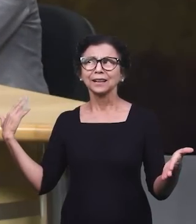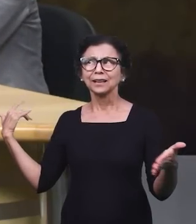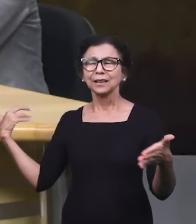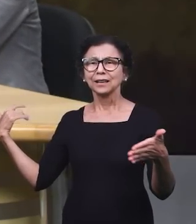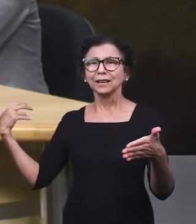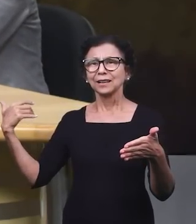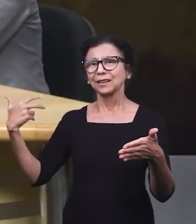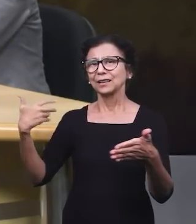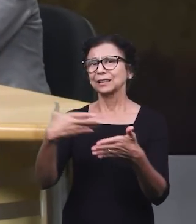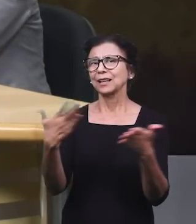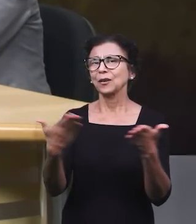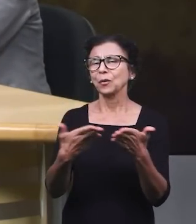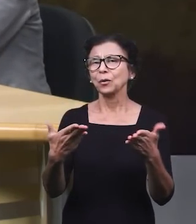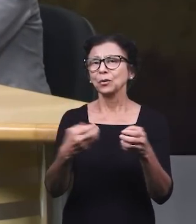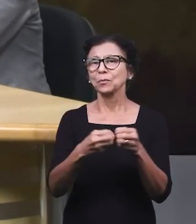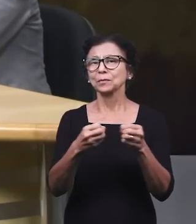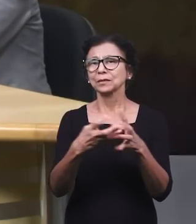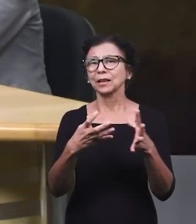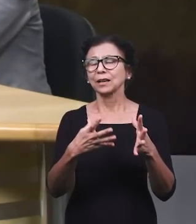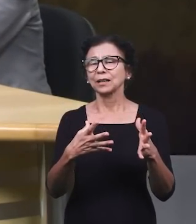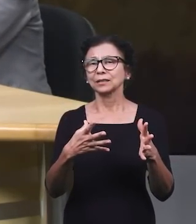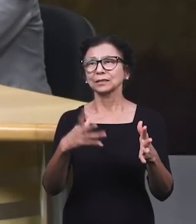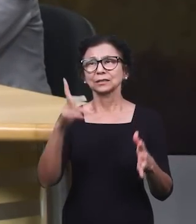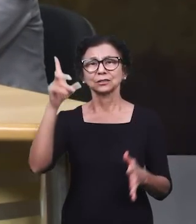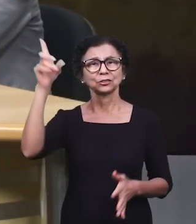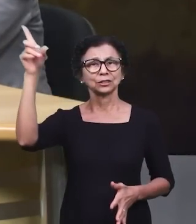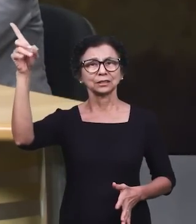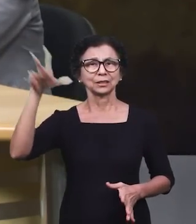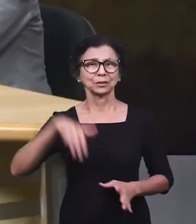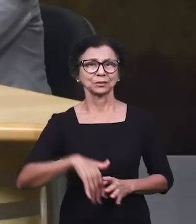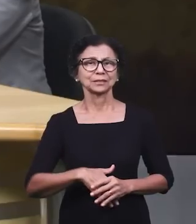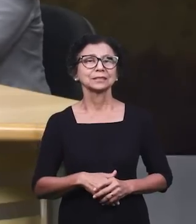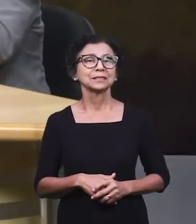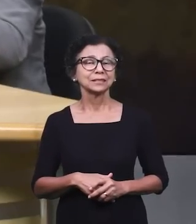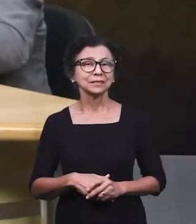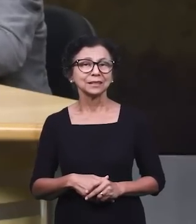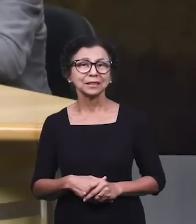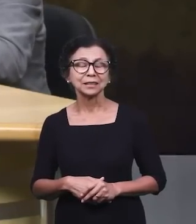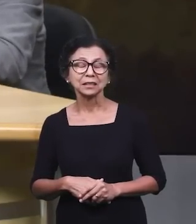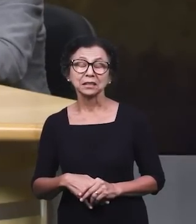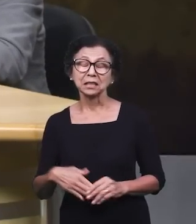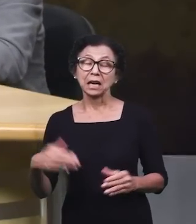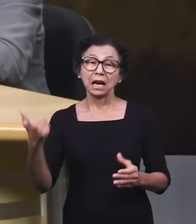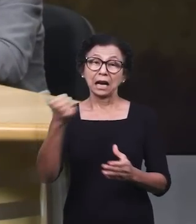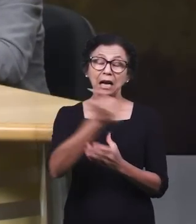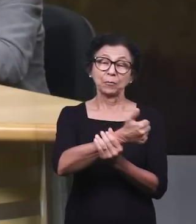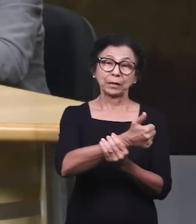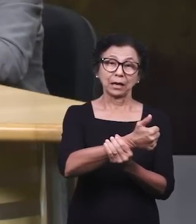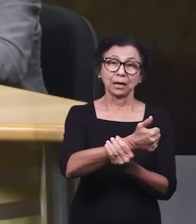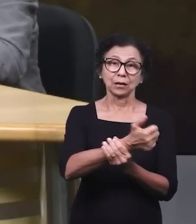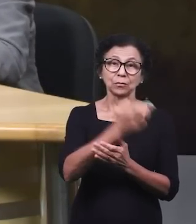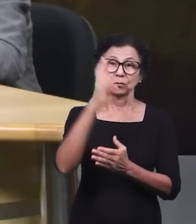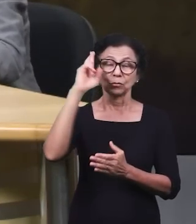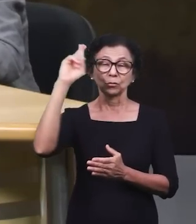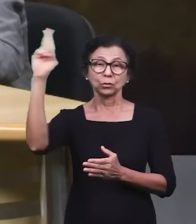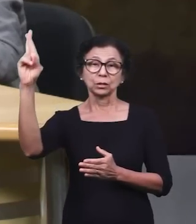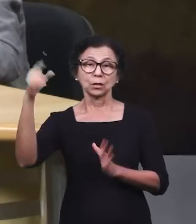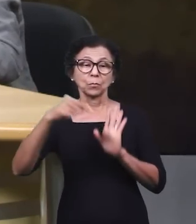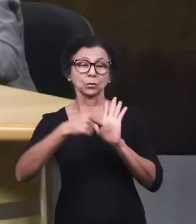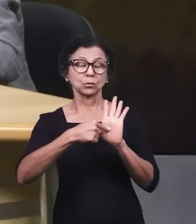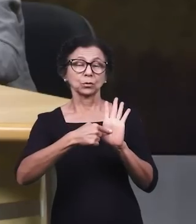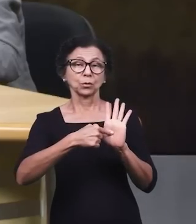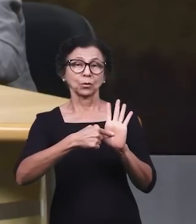Sim. Bem colocado. Abraão, a ele foi revelado o projeto. É verdade. Porque antes de Abraão, ninguém sabia que tinha um